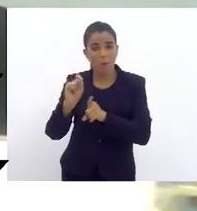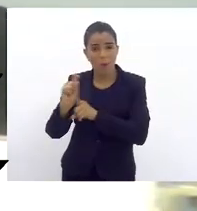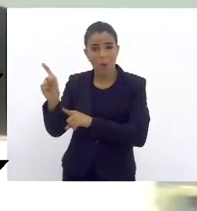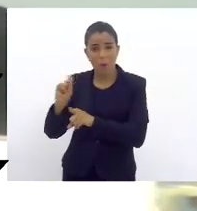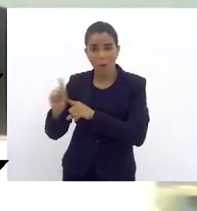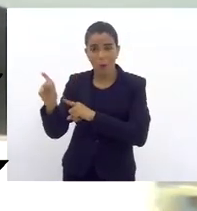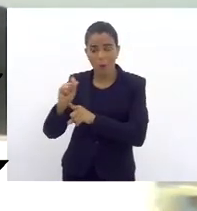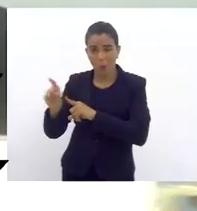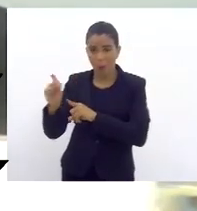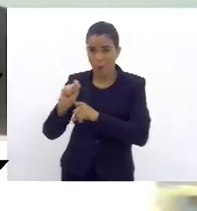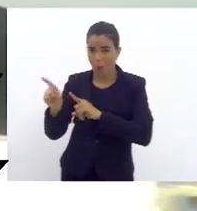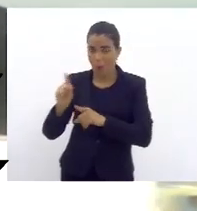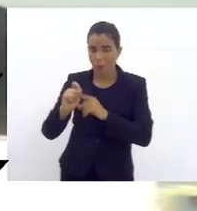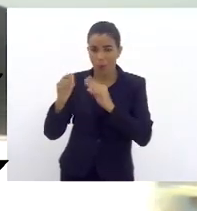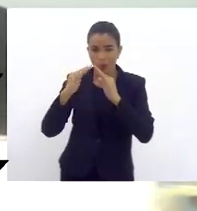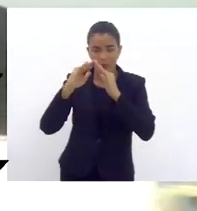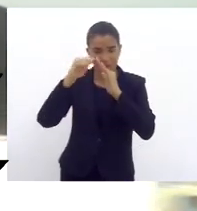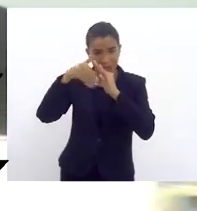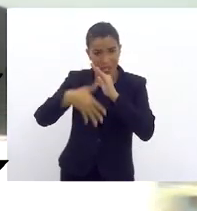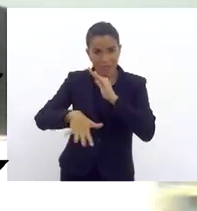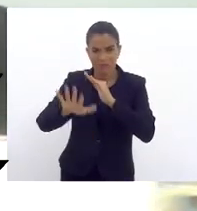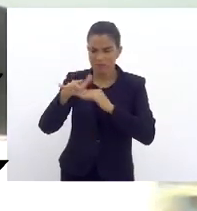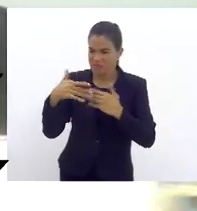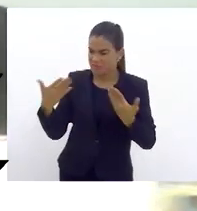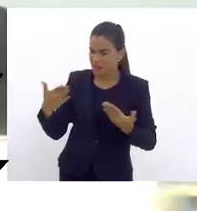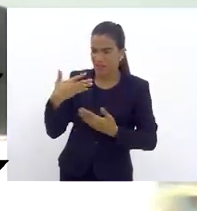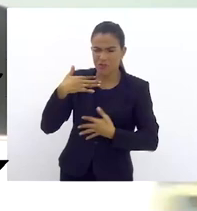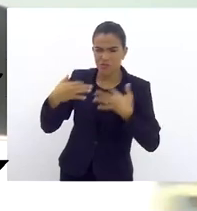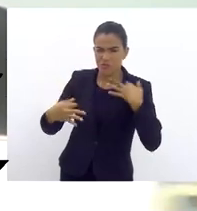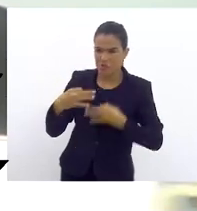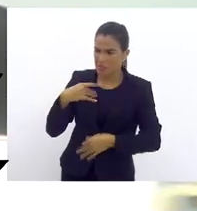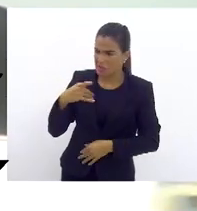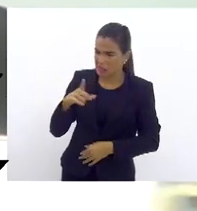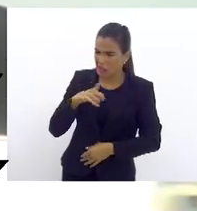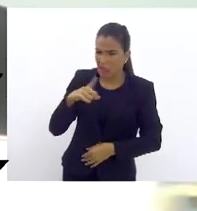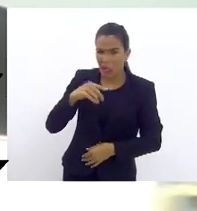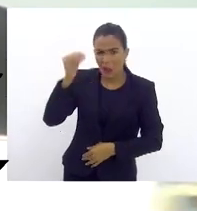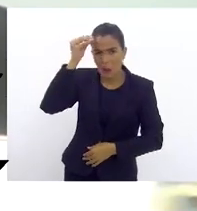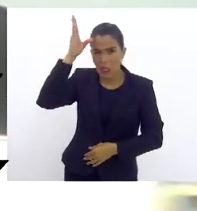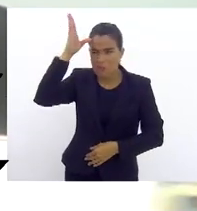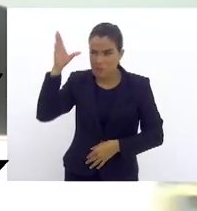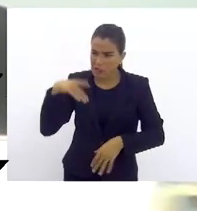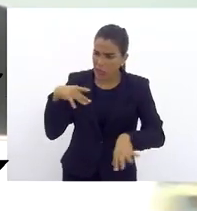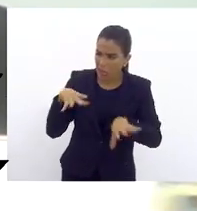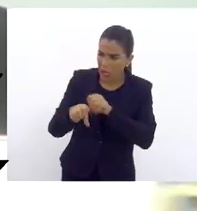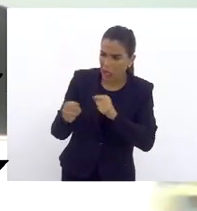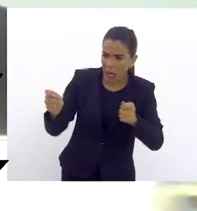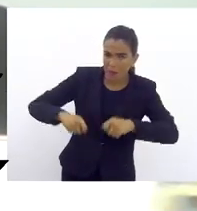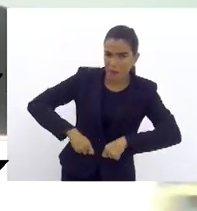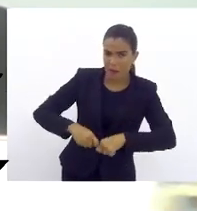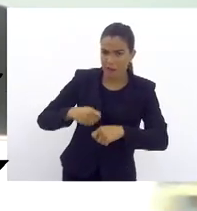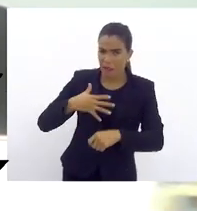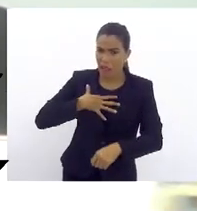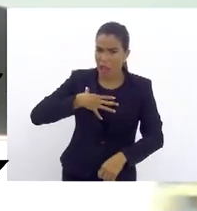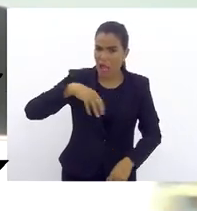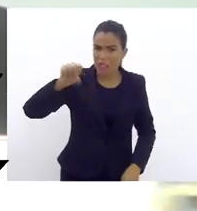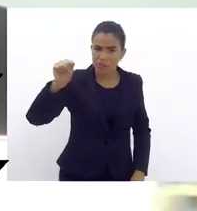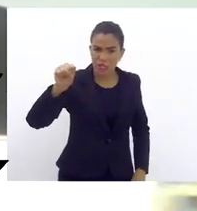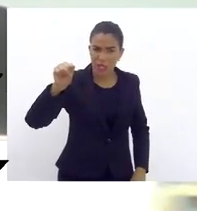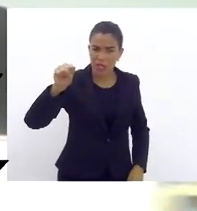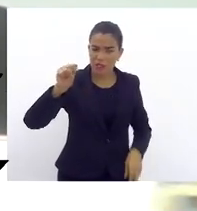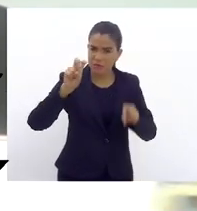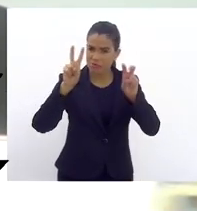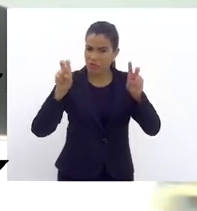não abala né como é que às vezes Será que o juiz tá capacitado para tratar da do Axé que tem aquela Terra em relação